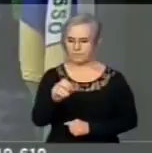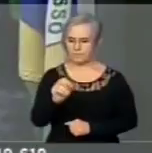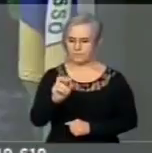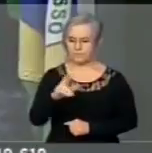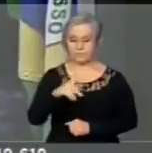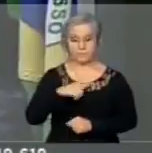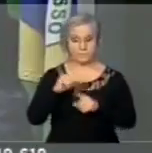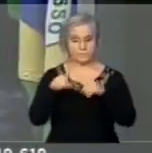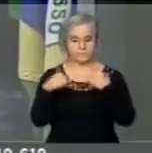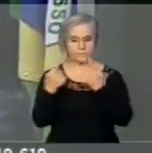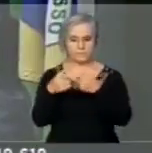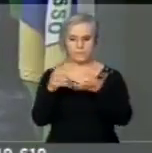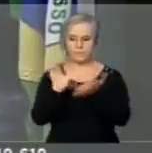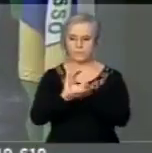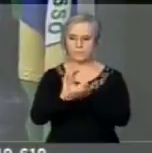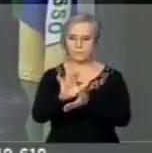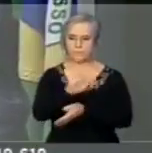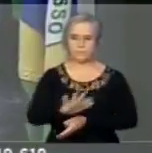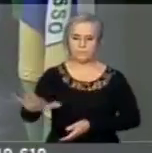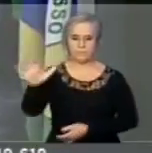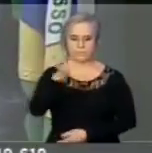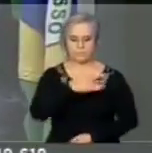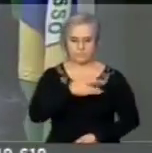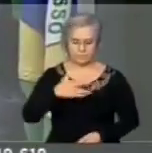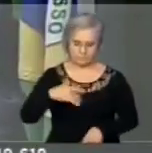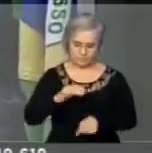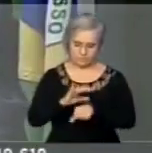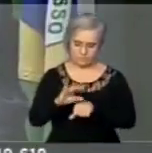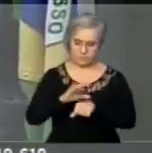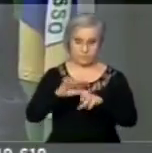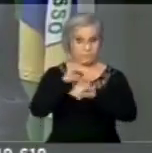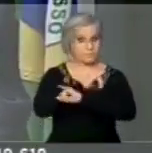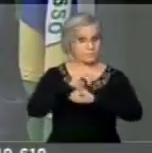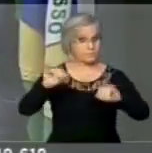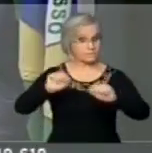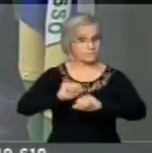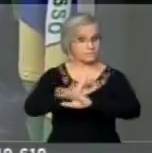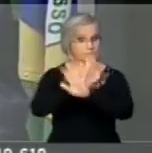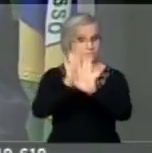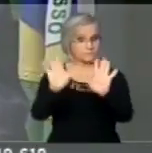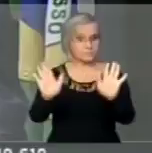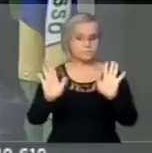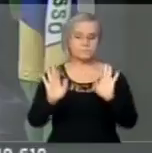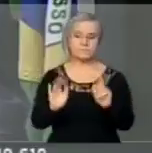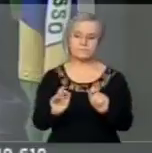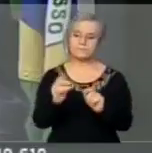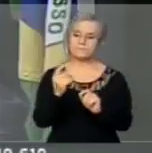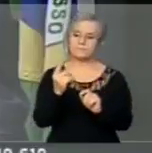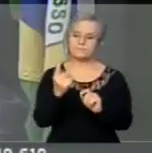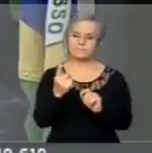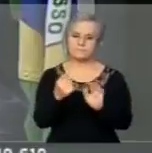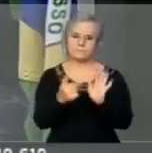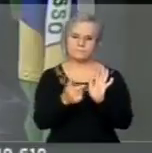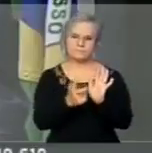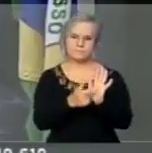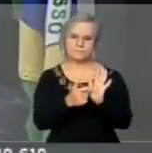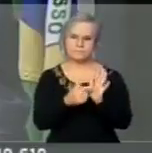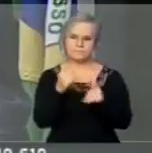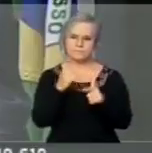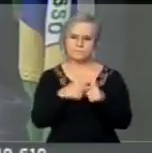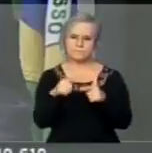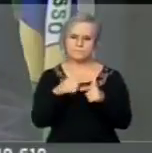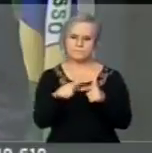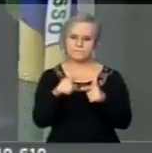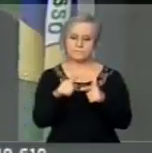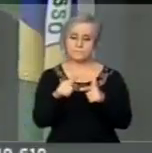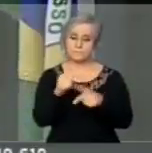reunião do Conselho Nacional de Saúde, deixou público um dos esqueletos que deixa